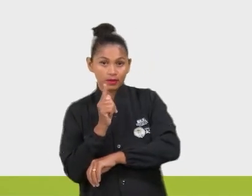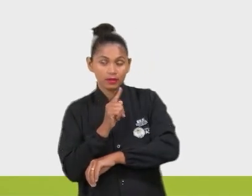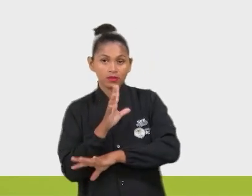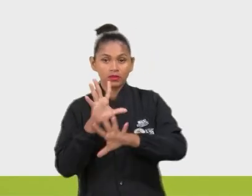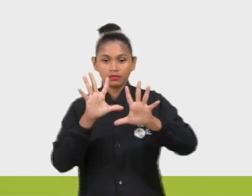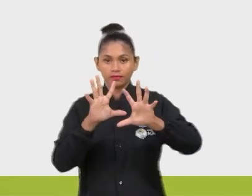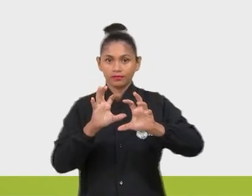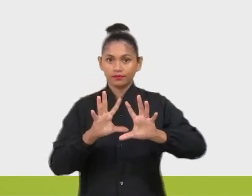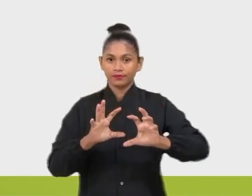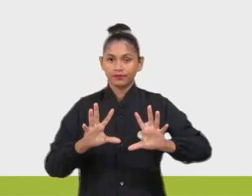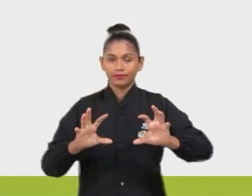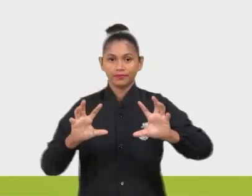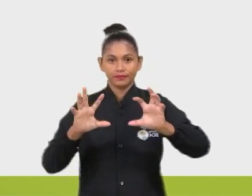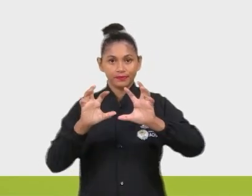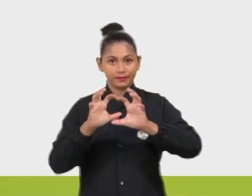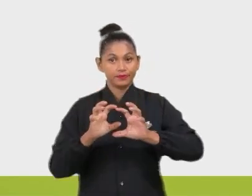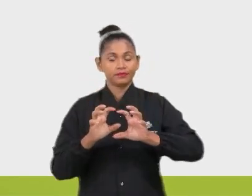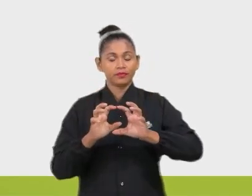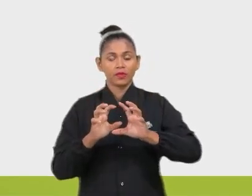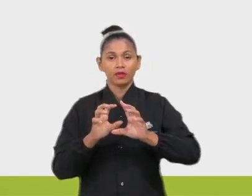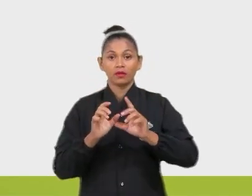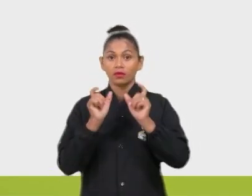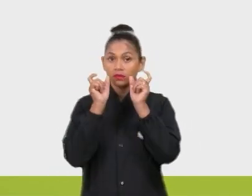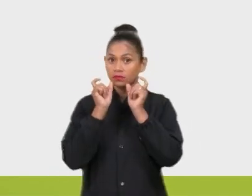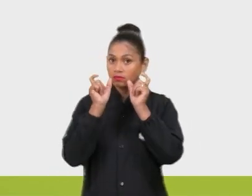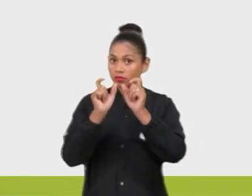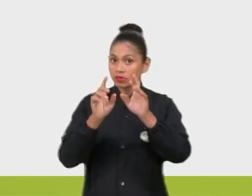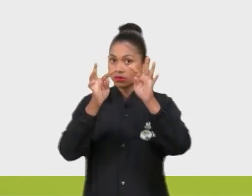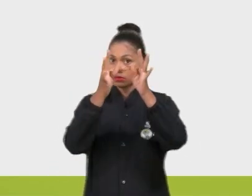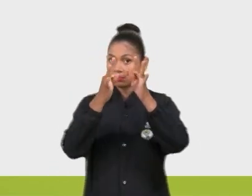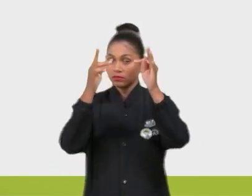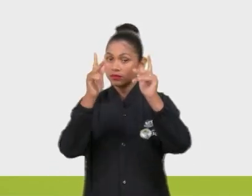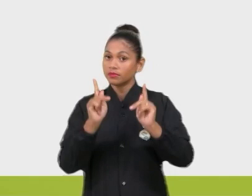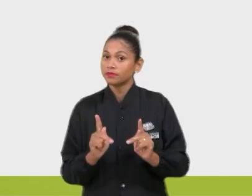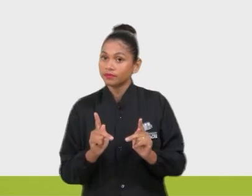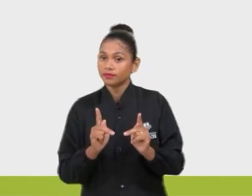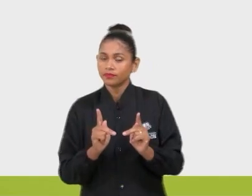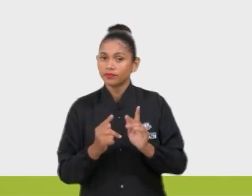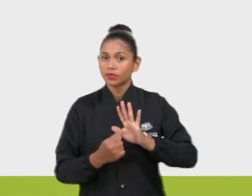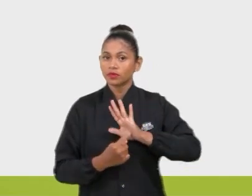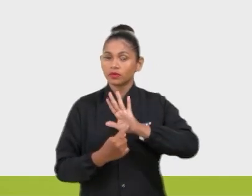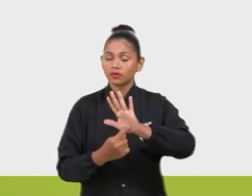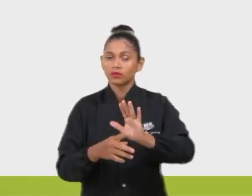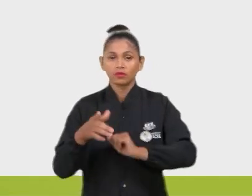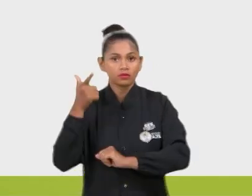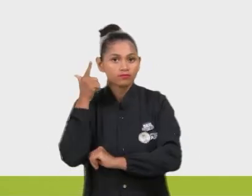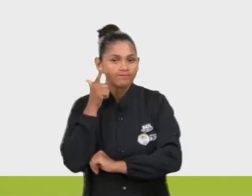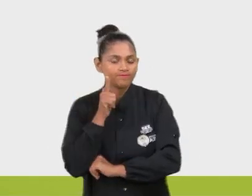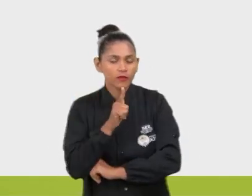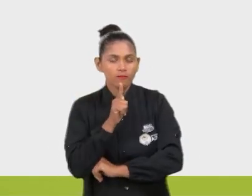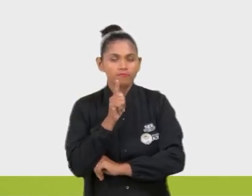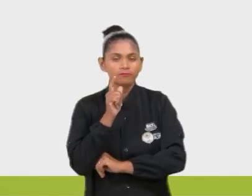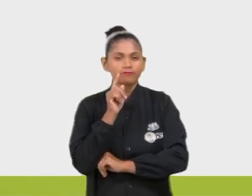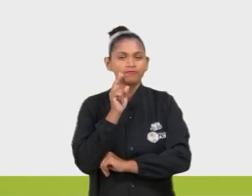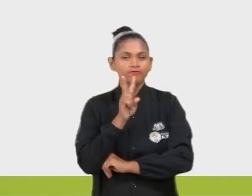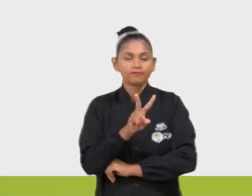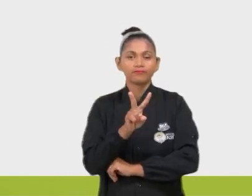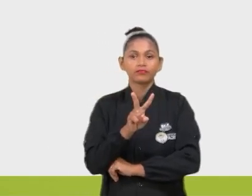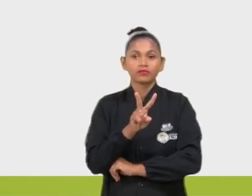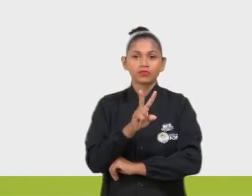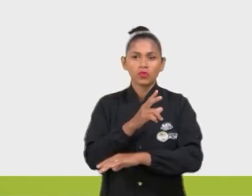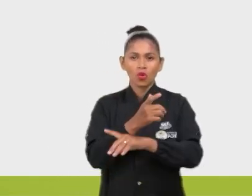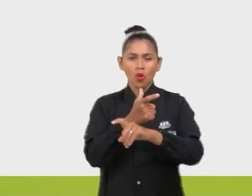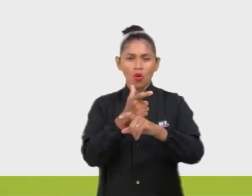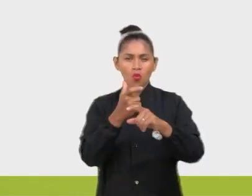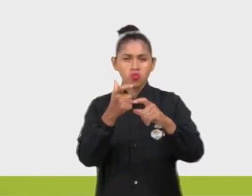no estado gasoso. Observando a tabela aqui de representação, você vai conseguir observar que a maior parte